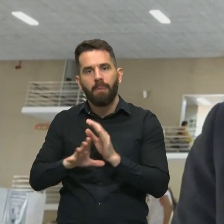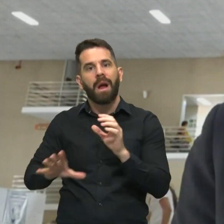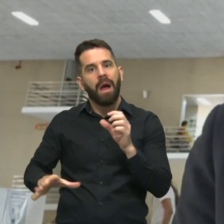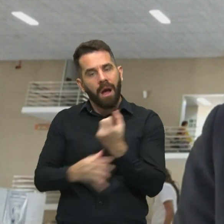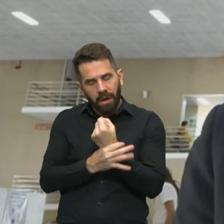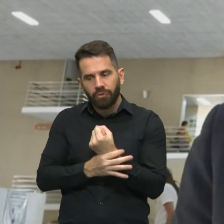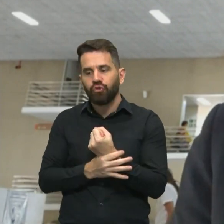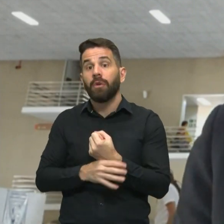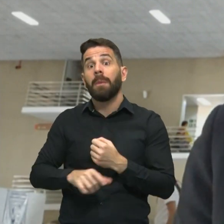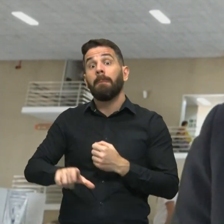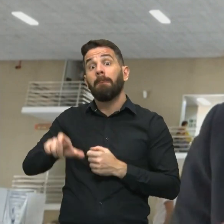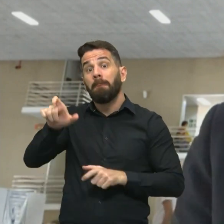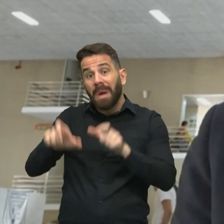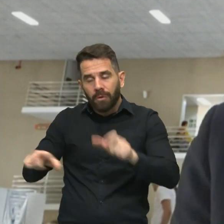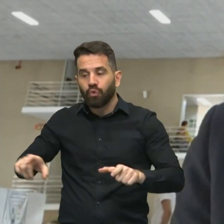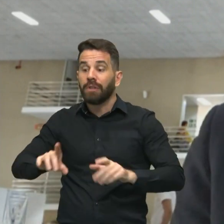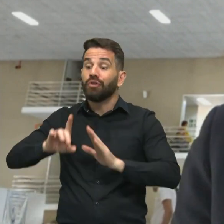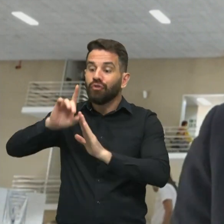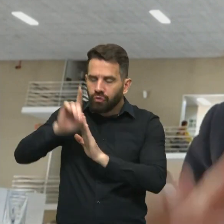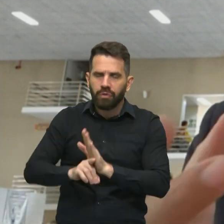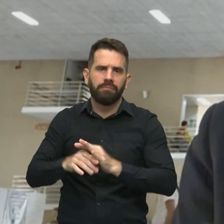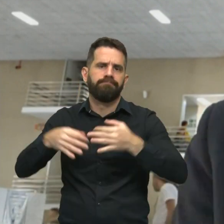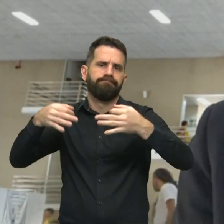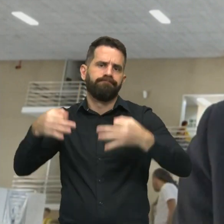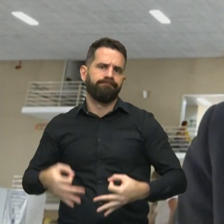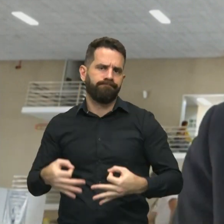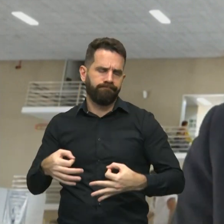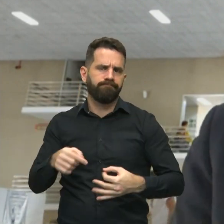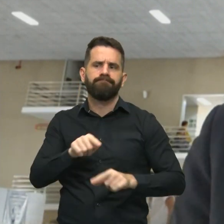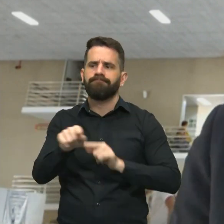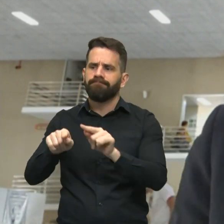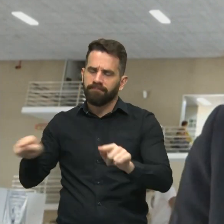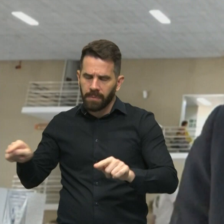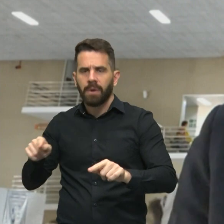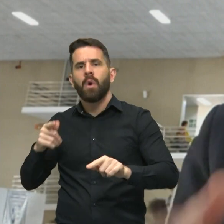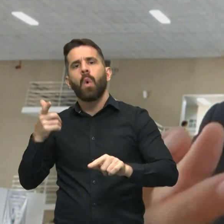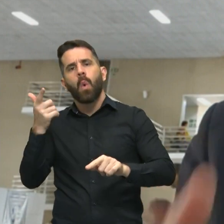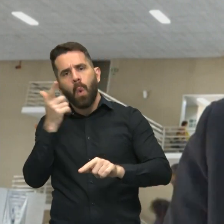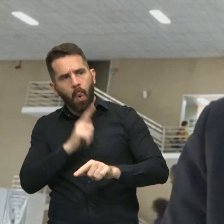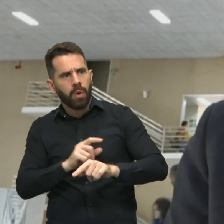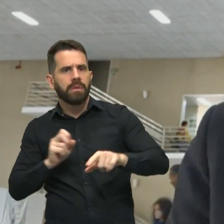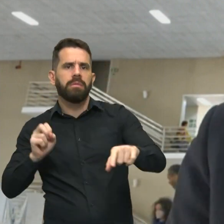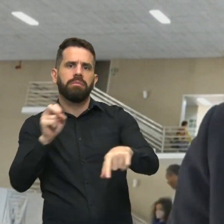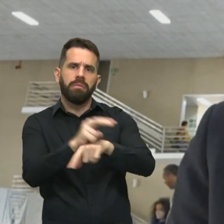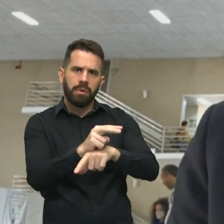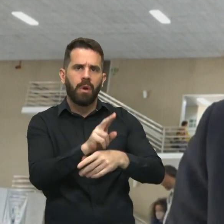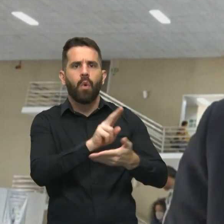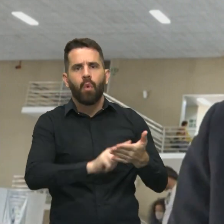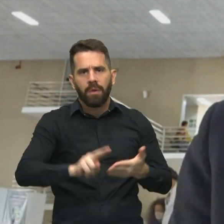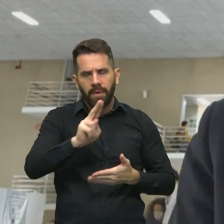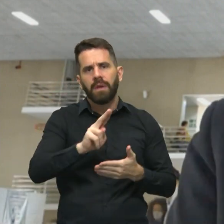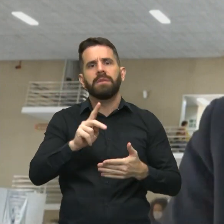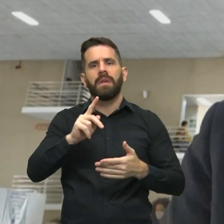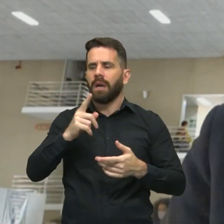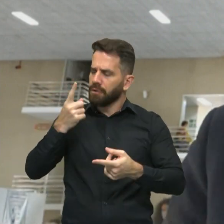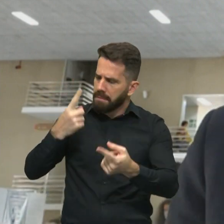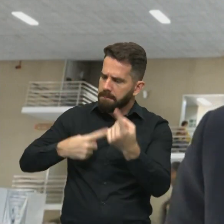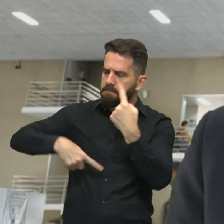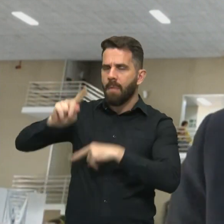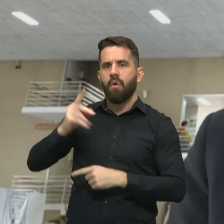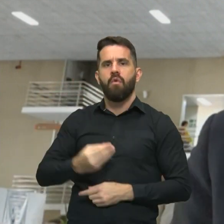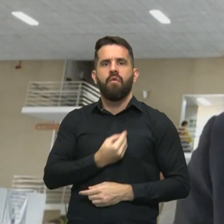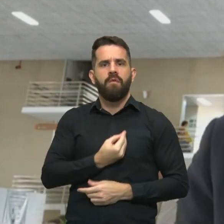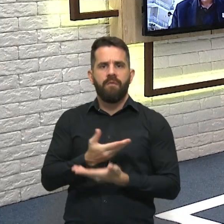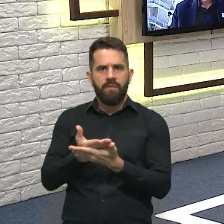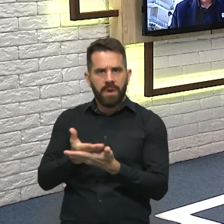que a universidade realmente tenha a oportunidade de chegar a essas pessoas que têm esse direito e fazer essa transformação social na vida dessas pessoas e da comunidade de onde elas